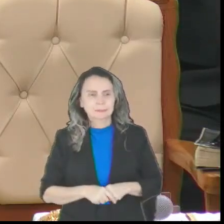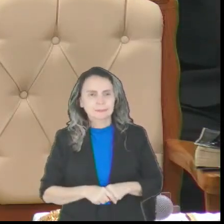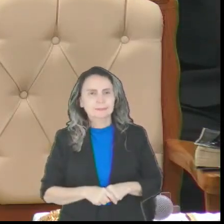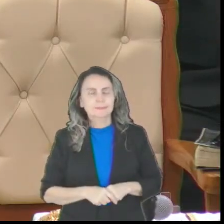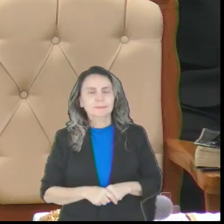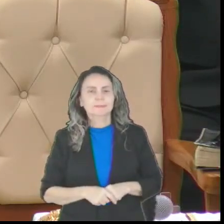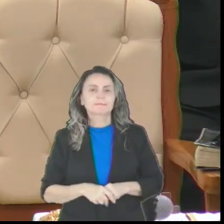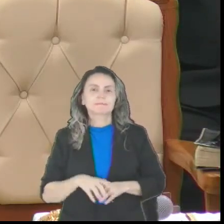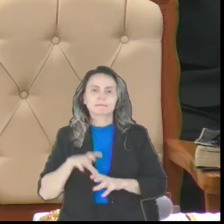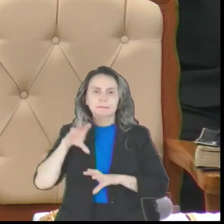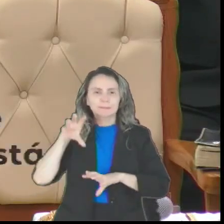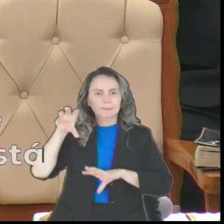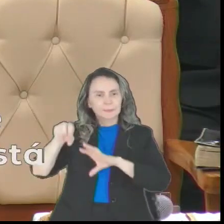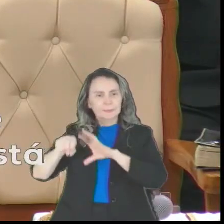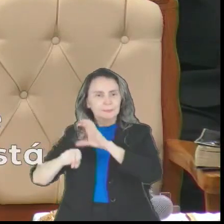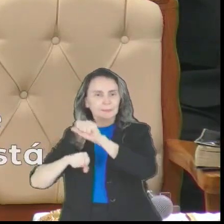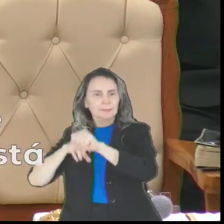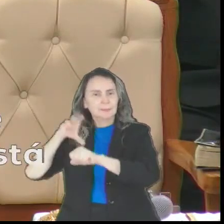buscai ao Senhor